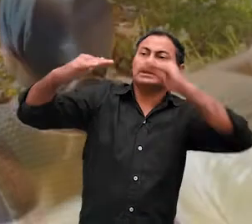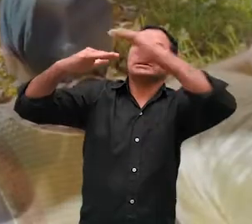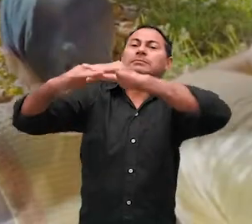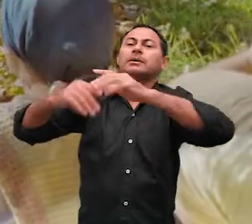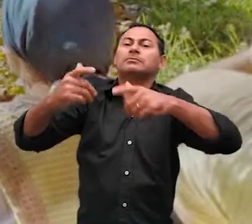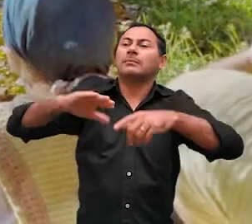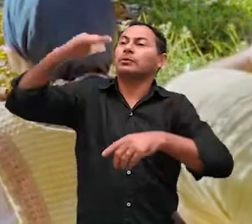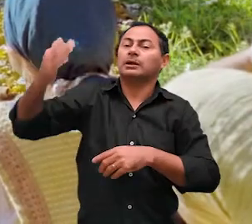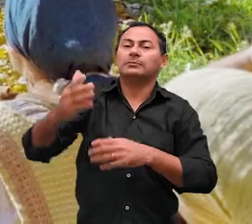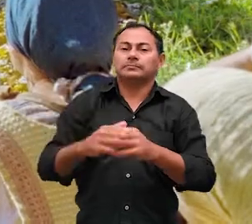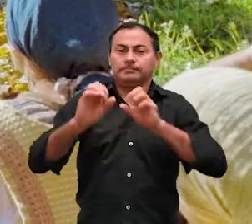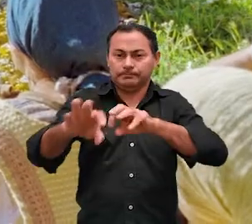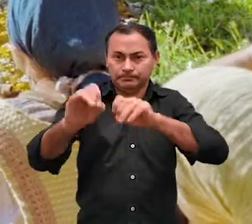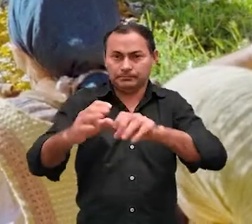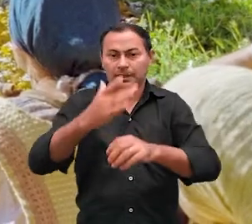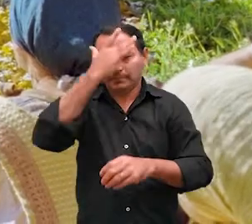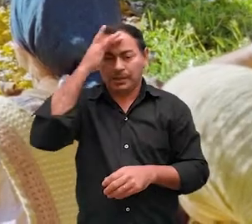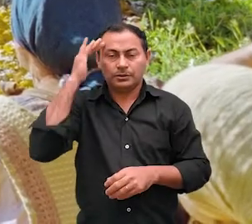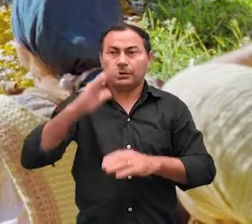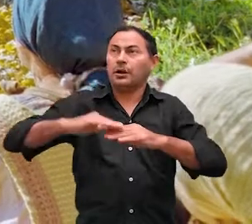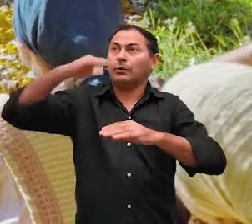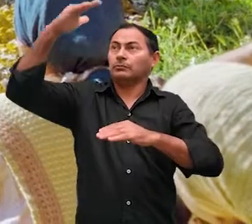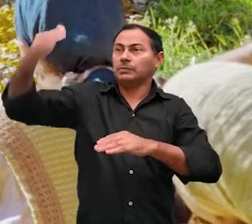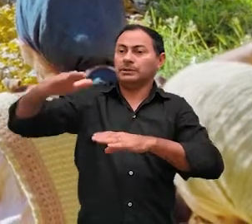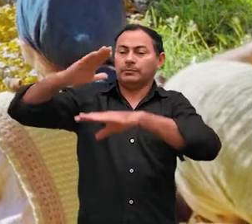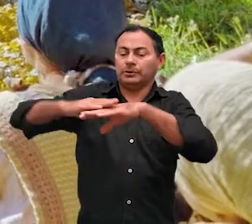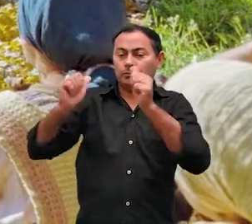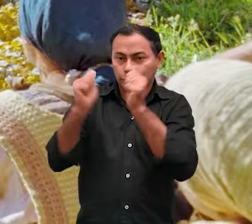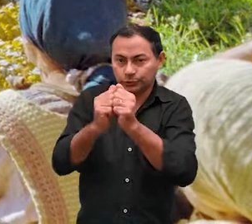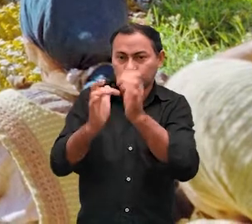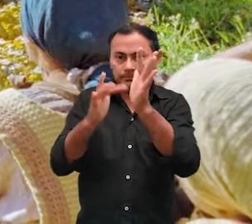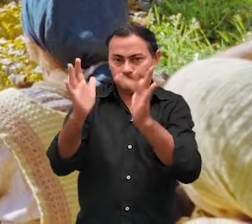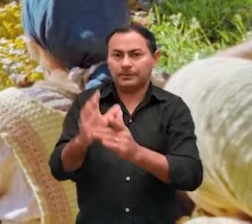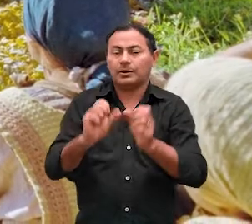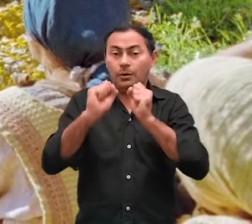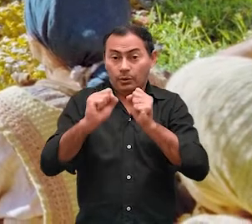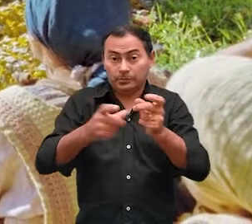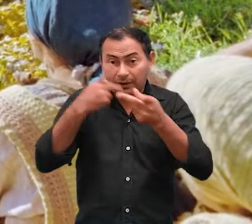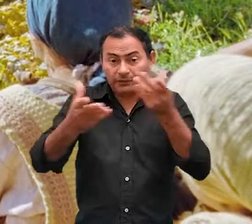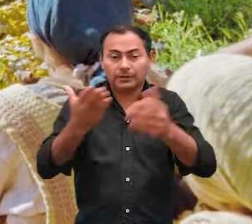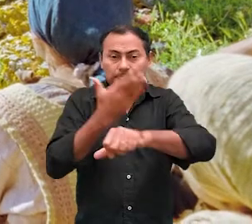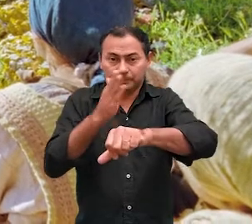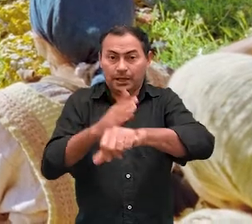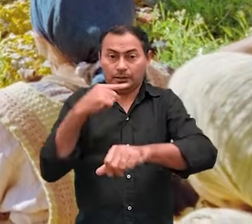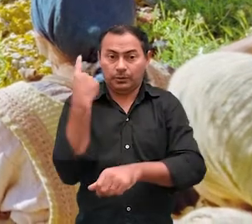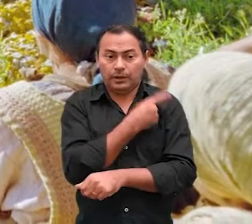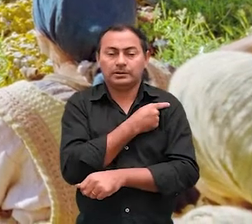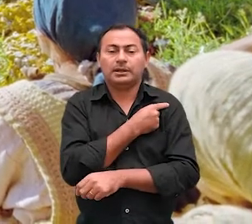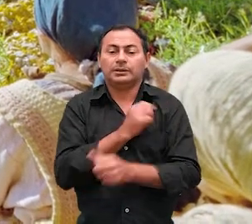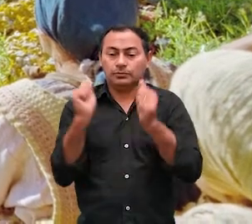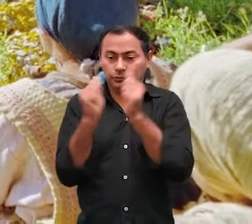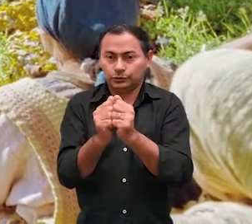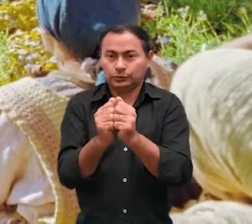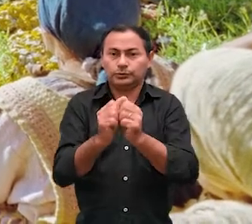montanha todas sentindo foi feito para os que estavam no alto da montanha aí podemos dizer que hoje ele se aplica a nós